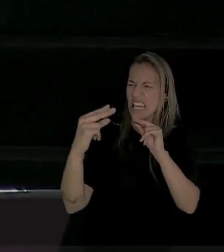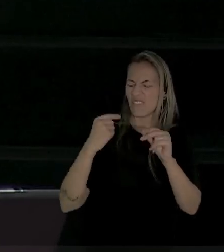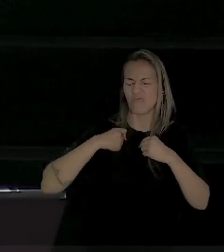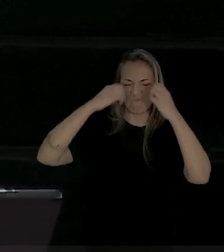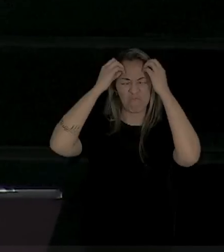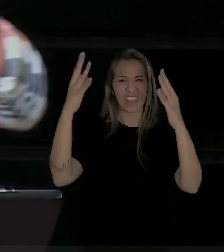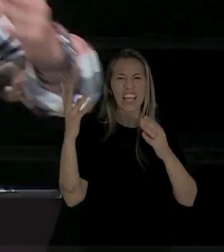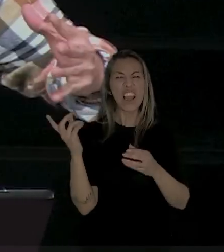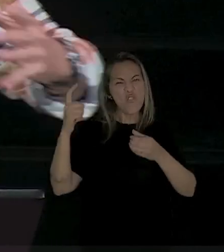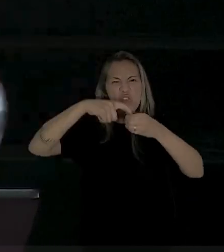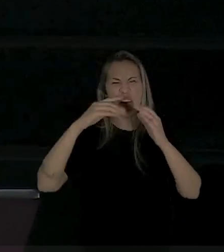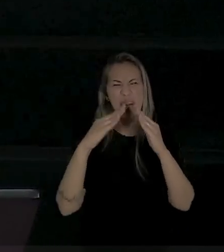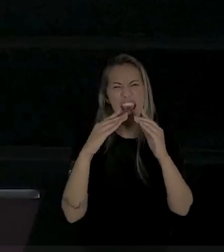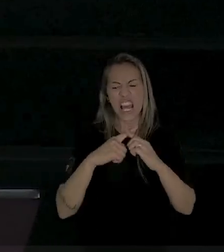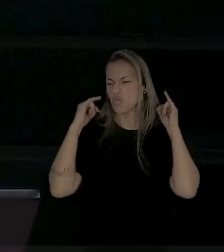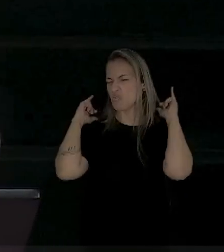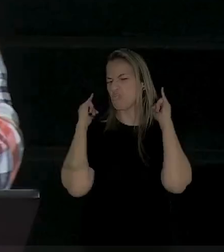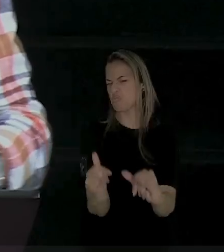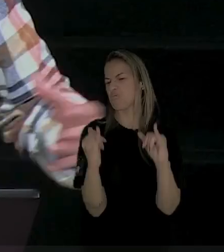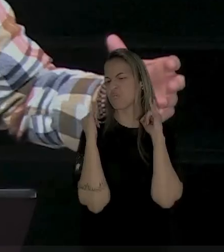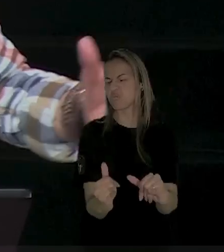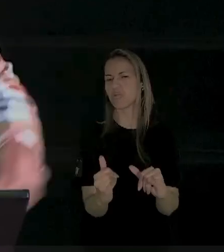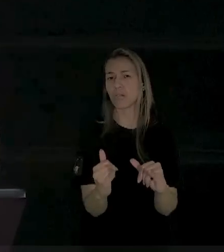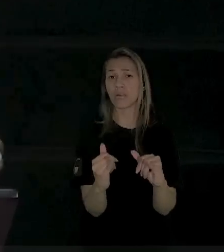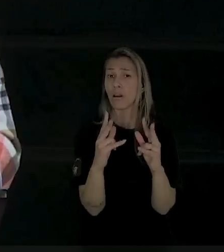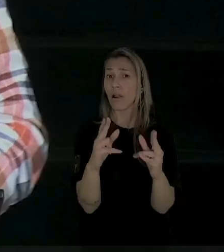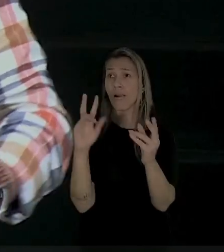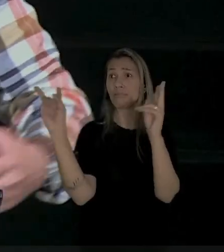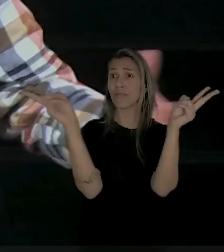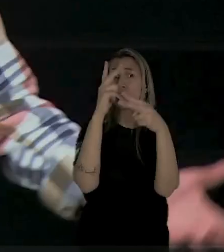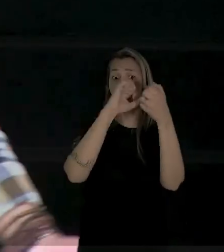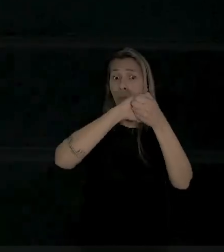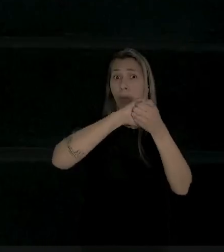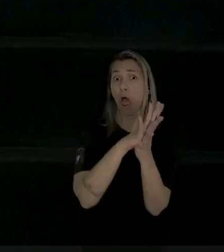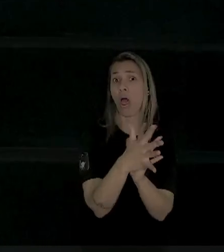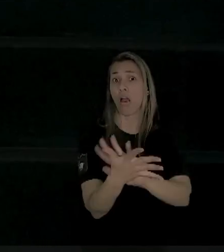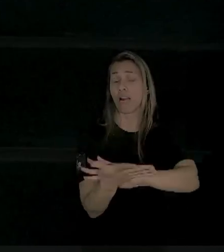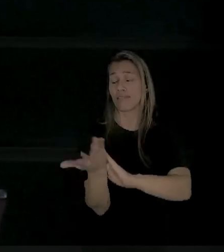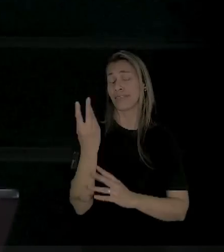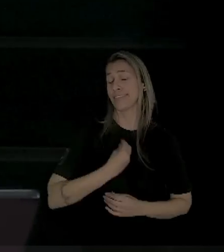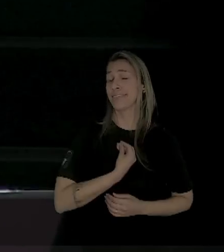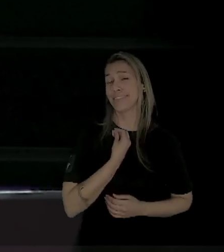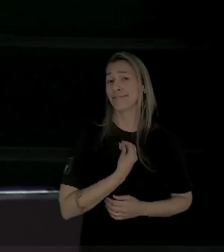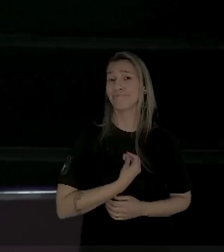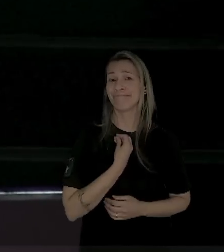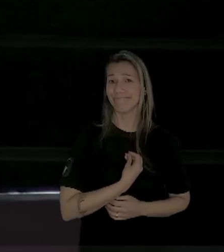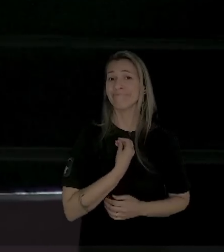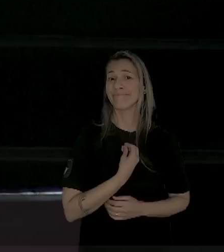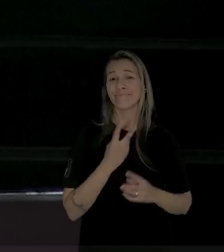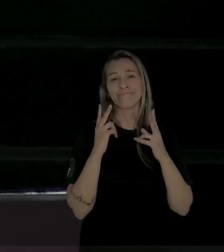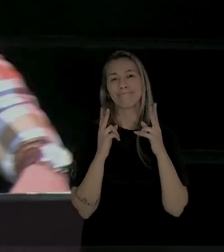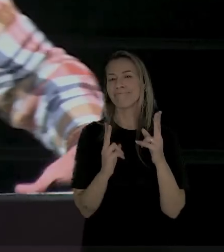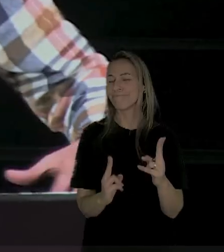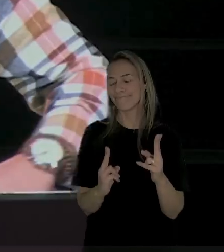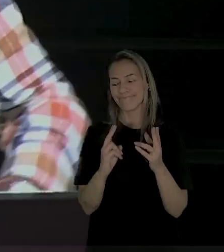tenho tantas lembranças. É como um vento que esmiuça pedras. Daqui a pouco, se não pudesse ser pior, ele está dentro da caverna e eu não consigo sair.